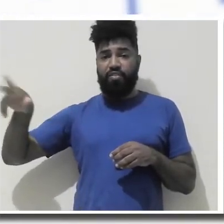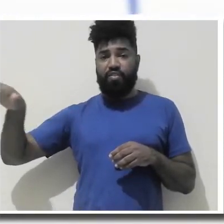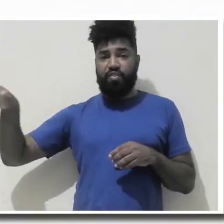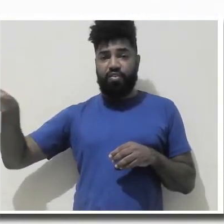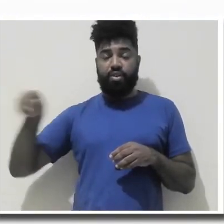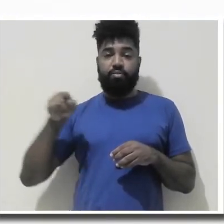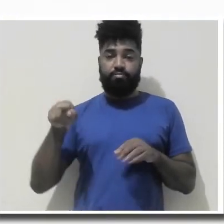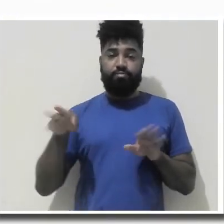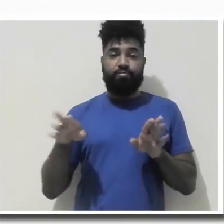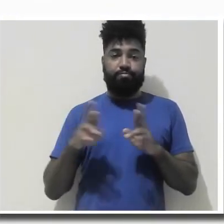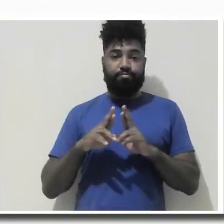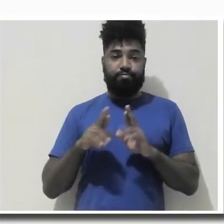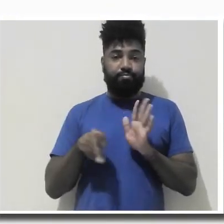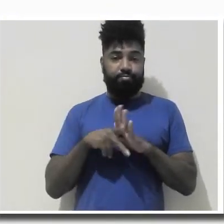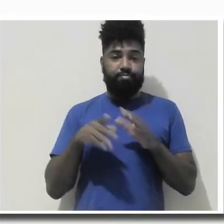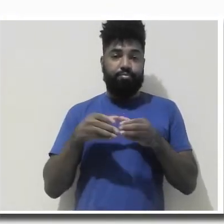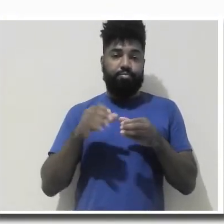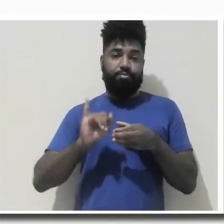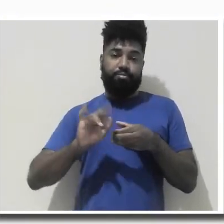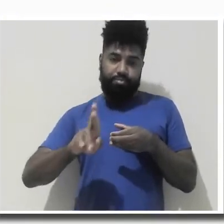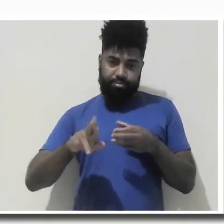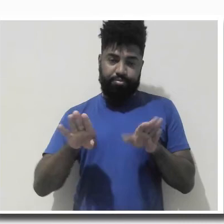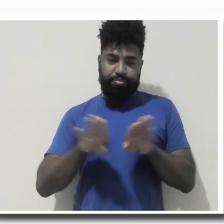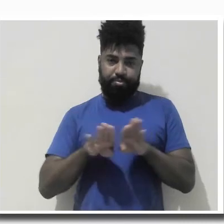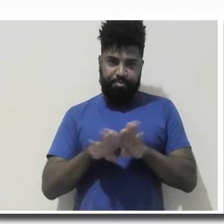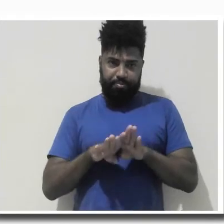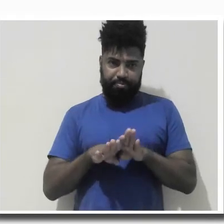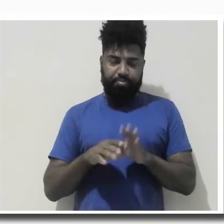Efetuemos a representação